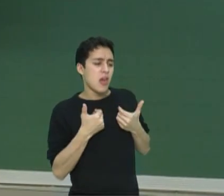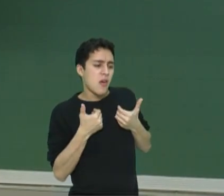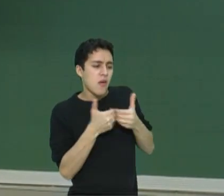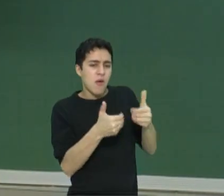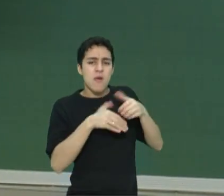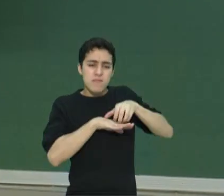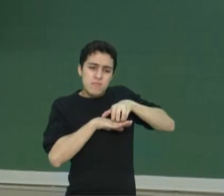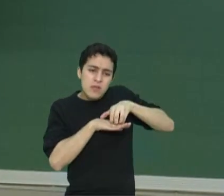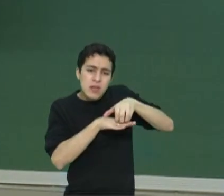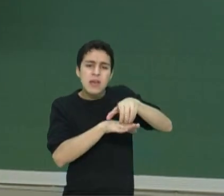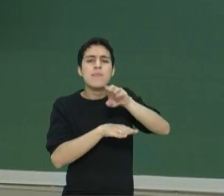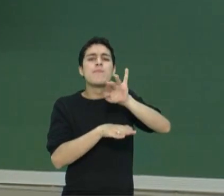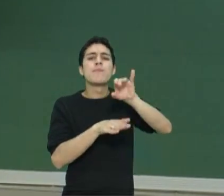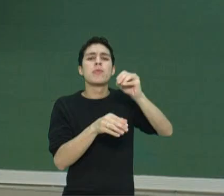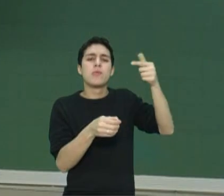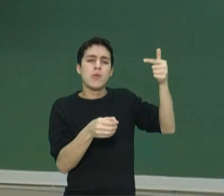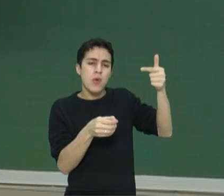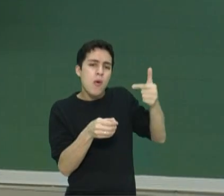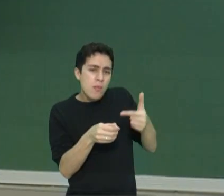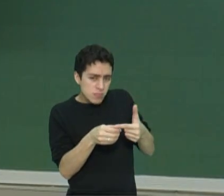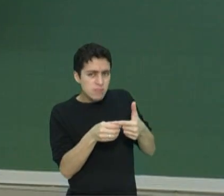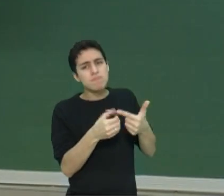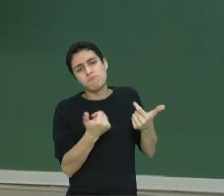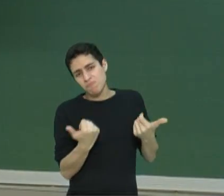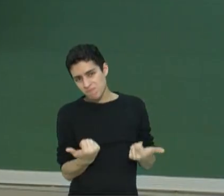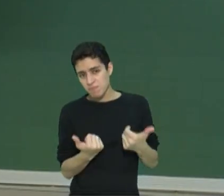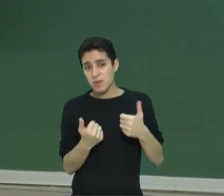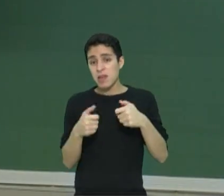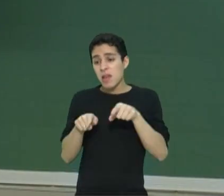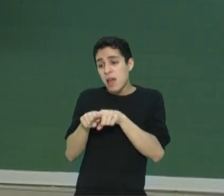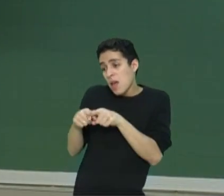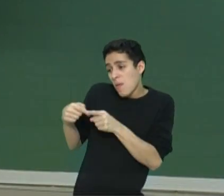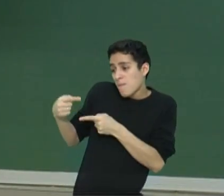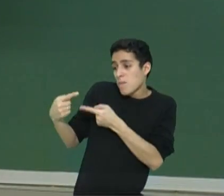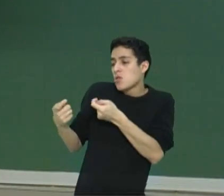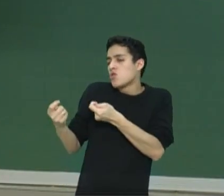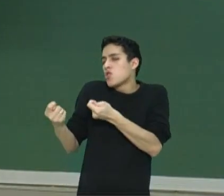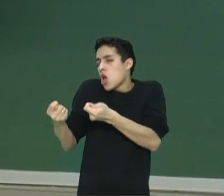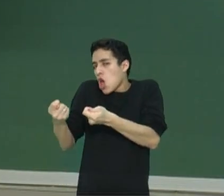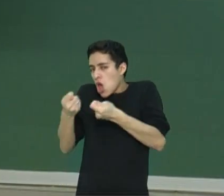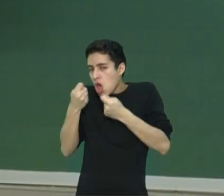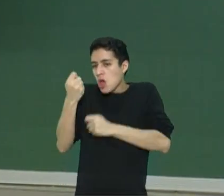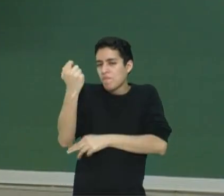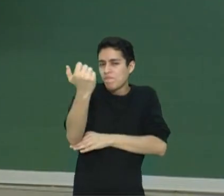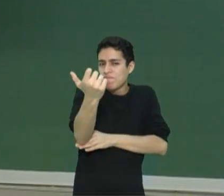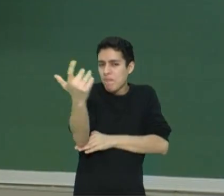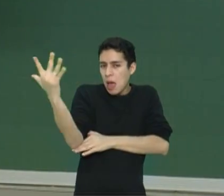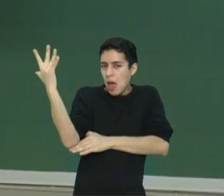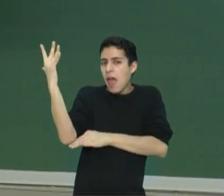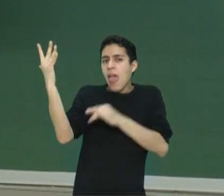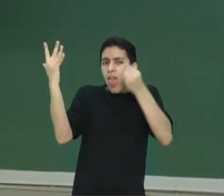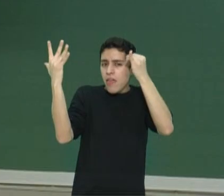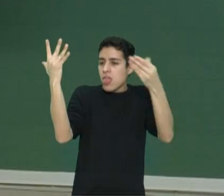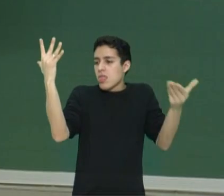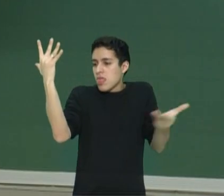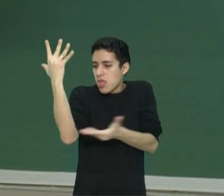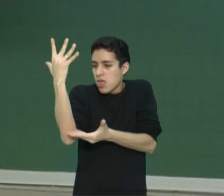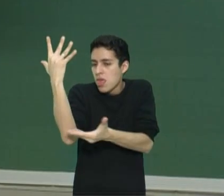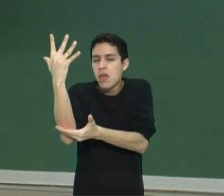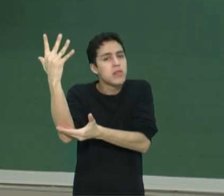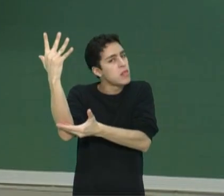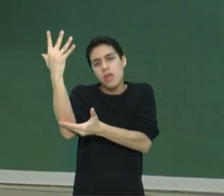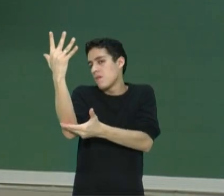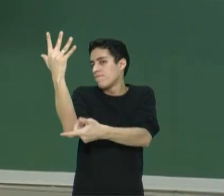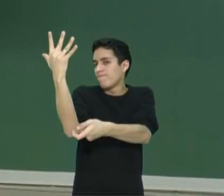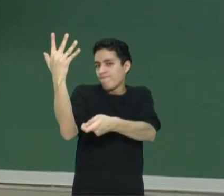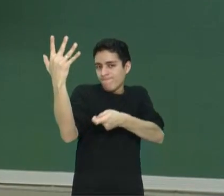com biocombustível uma política Florestal no fazendo um controle do desmatamento e dos corredores de